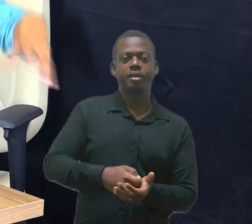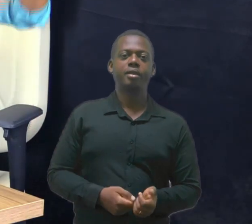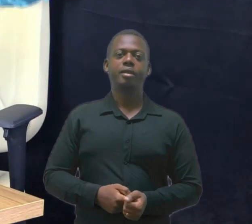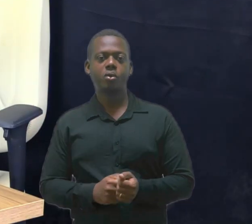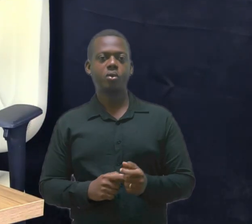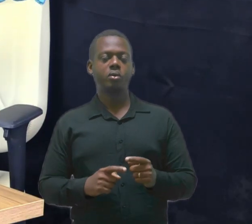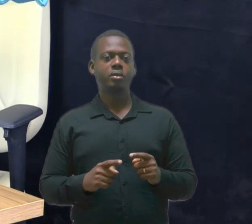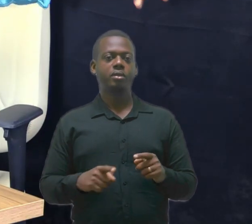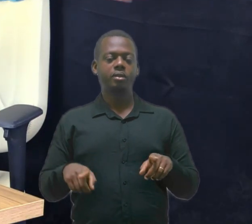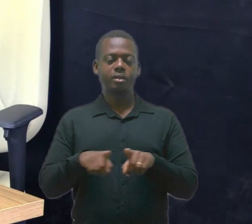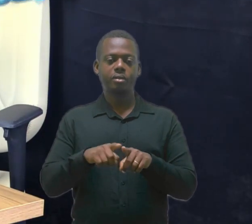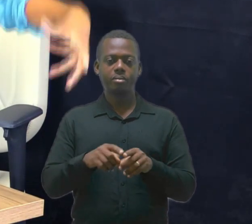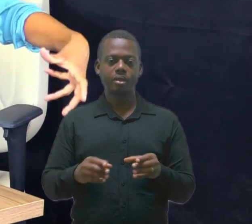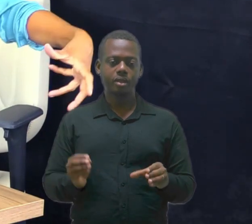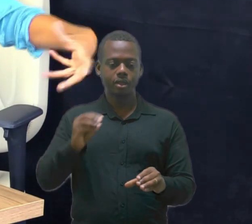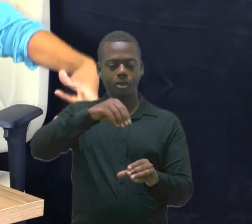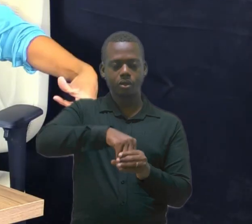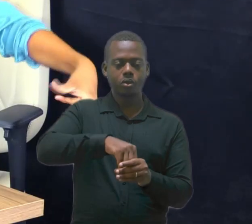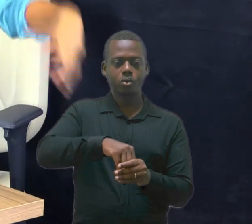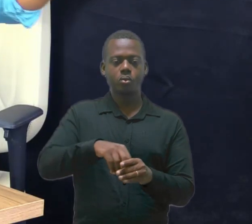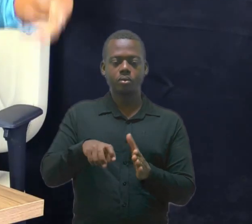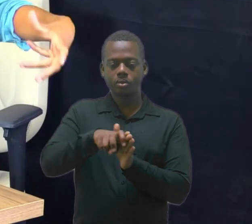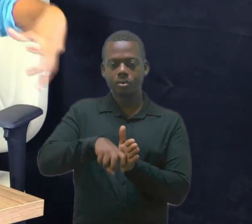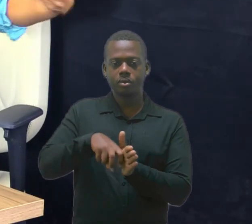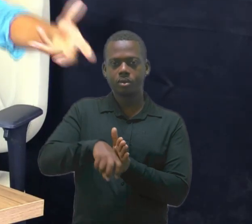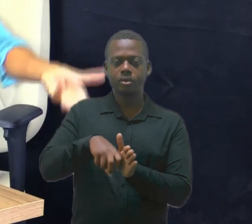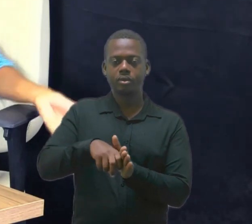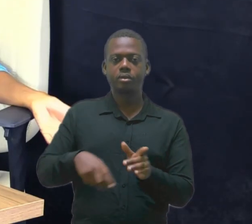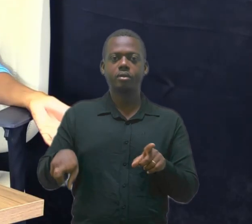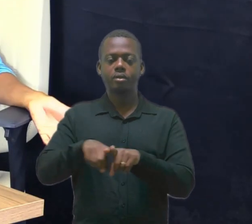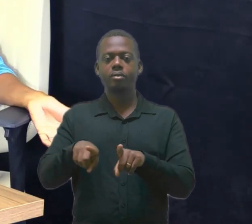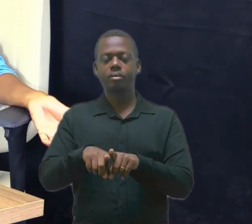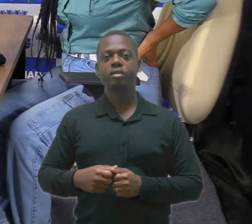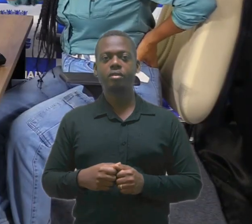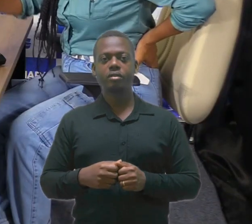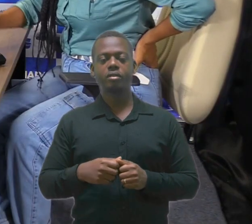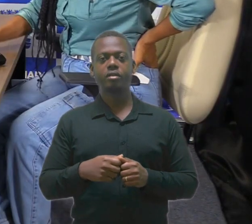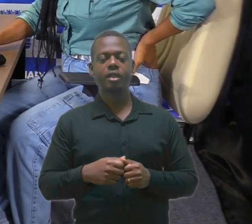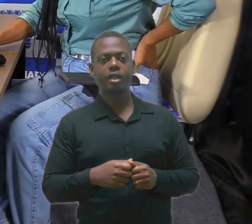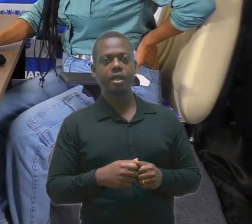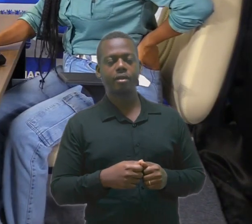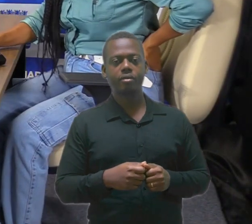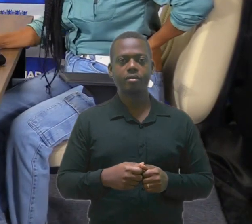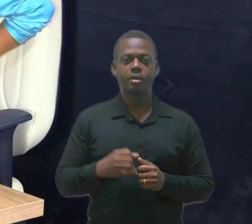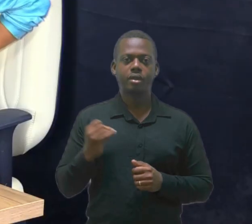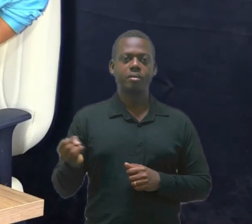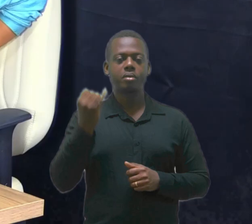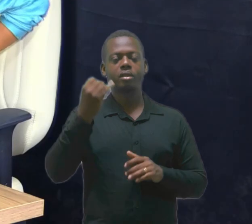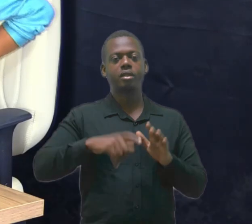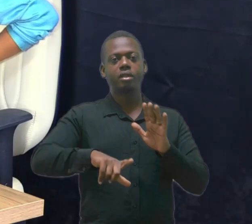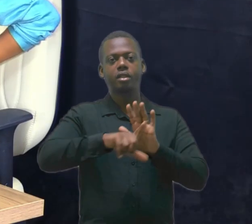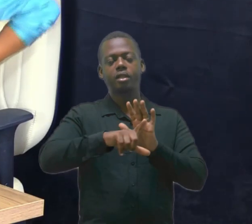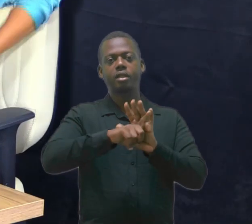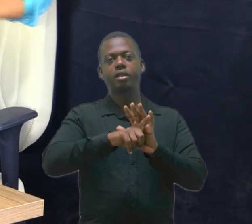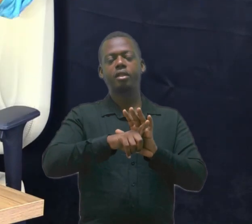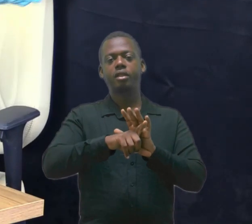que no campeonato inclua também partida de pessoas com deficiência. E deixa eu só sinalizar para você a importância